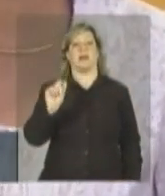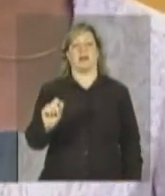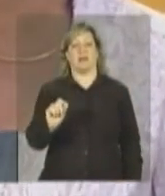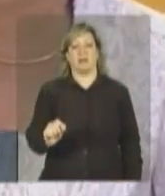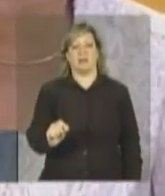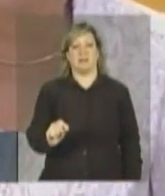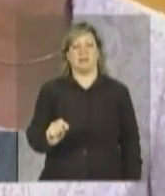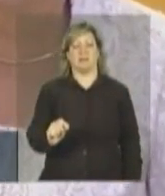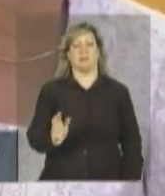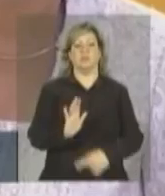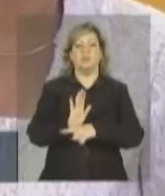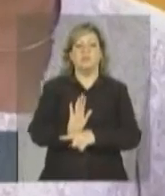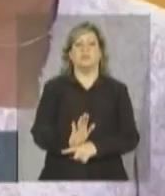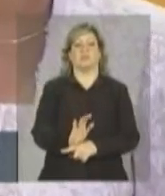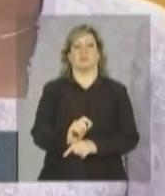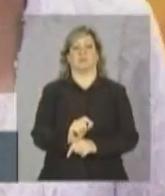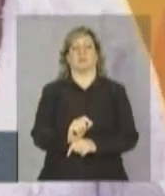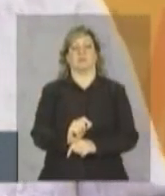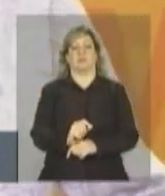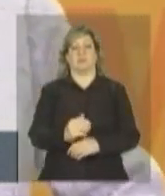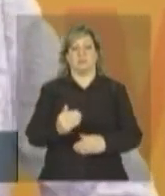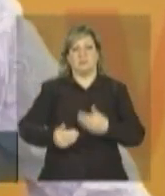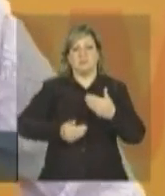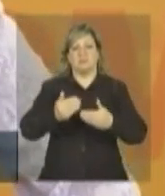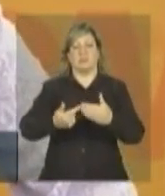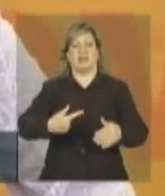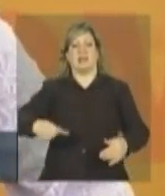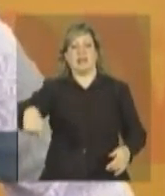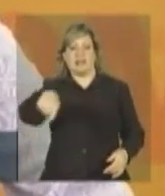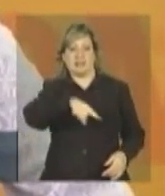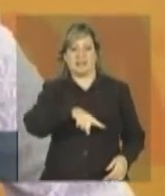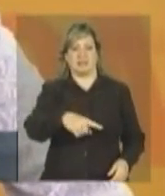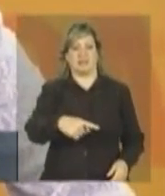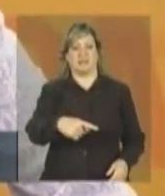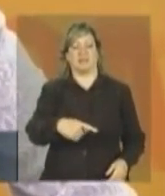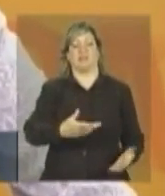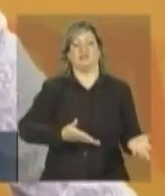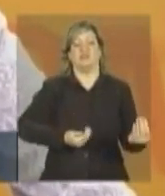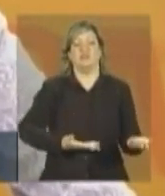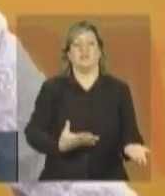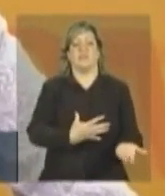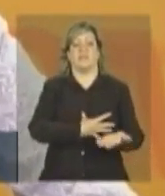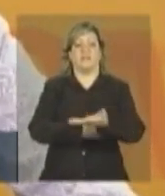a recuperação desses filhos e filhas.